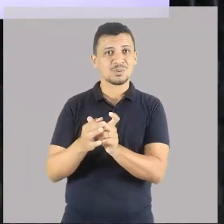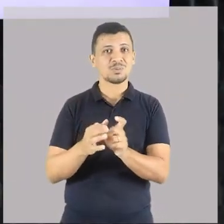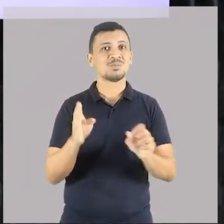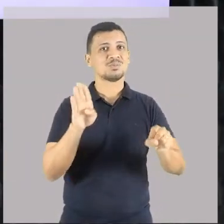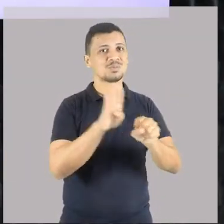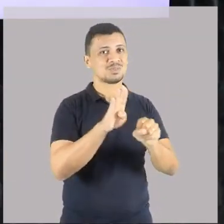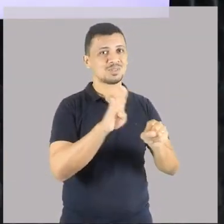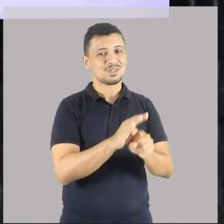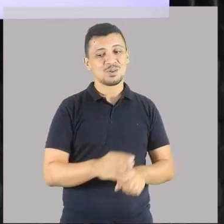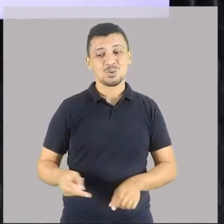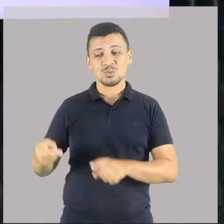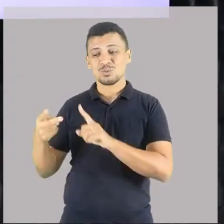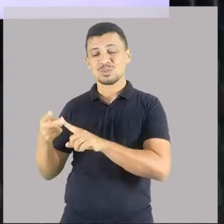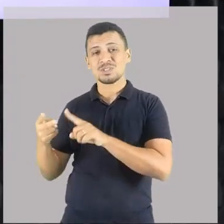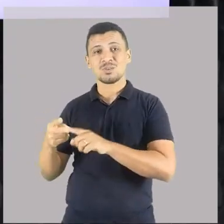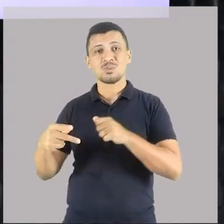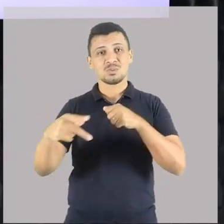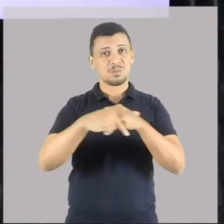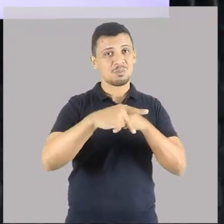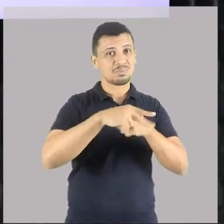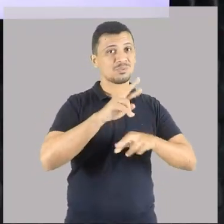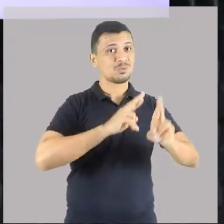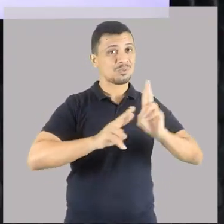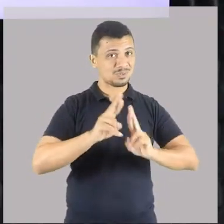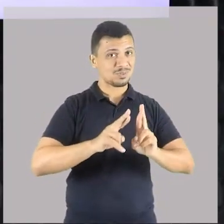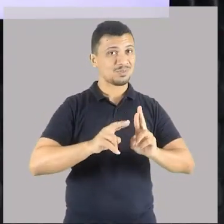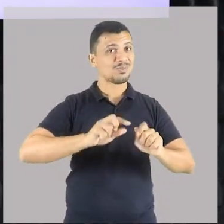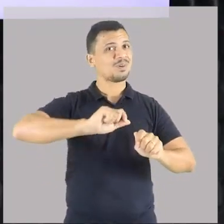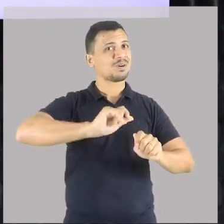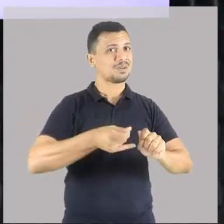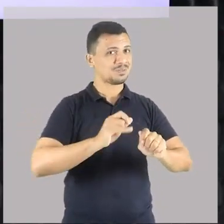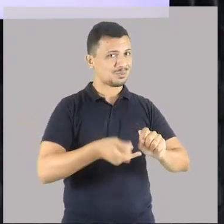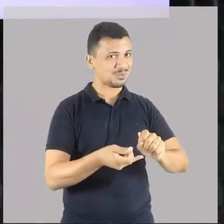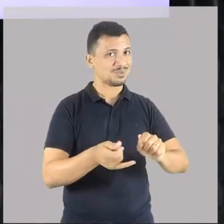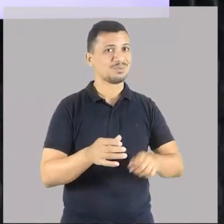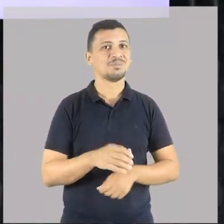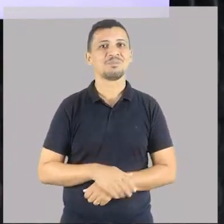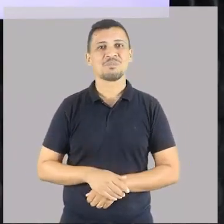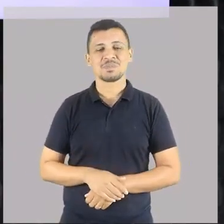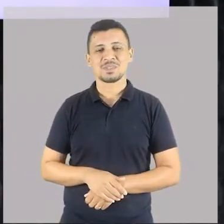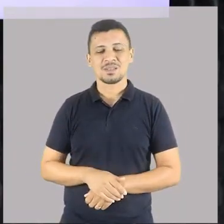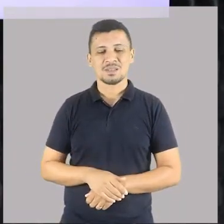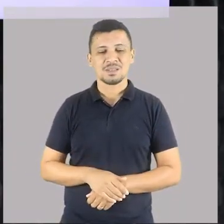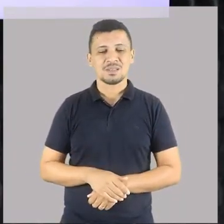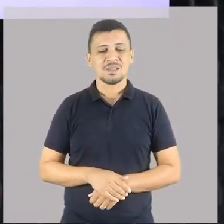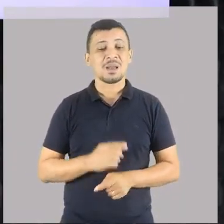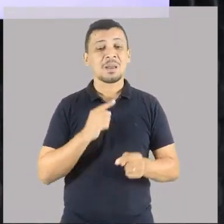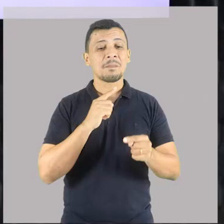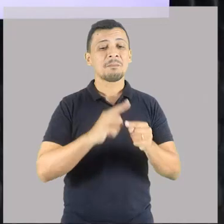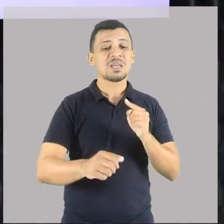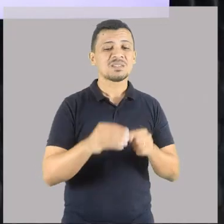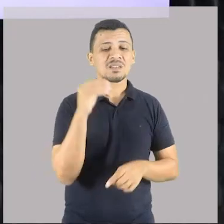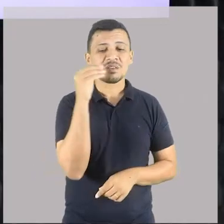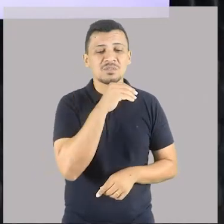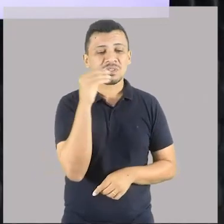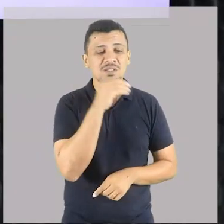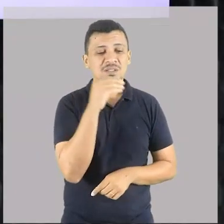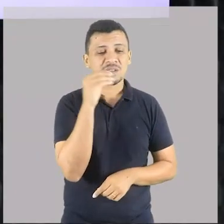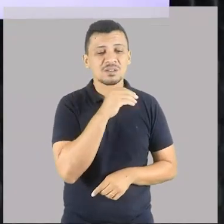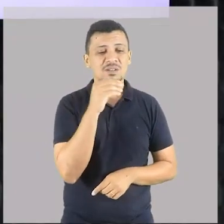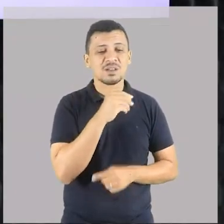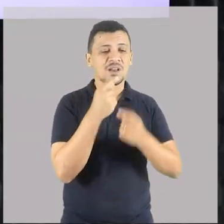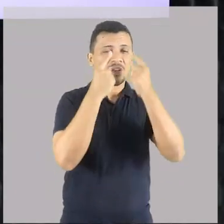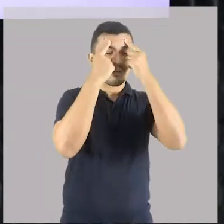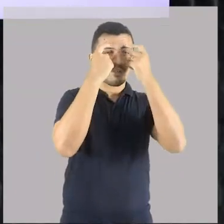O segundo é pronome relativo, então a oração é adjetiva, tá? Impeça que essa fragilidade seja vencida